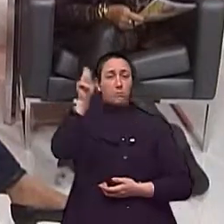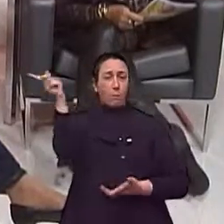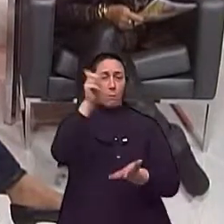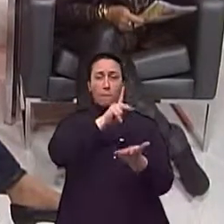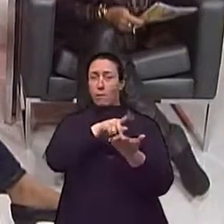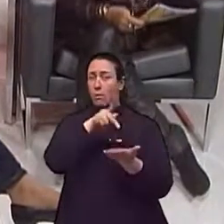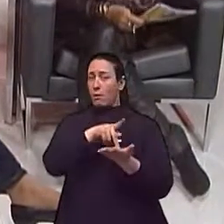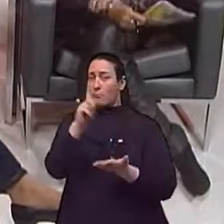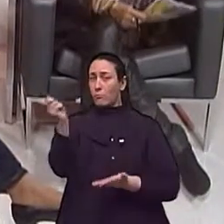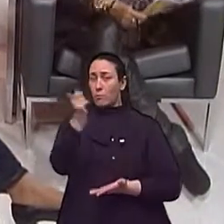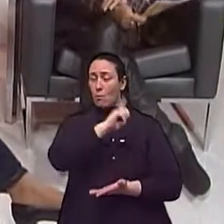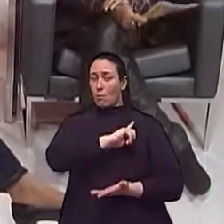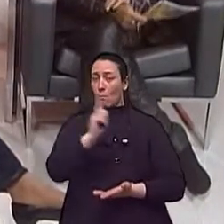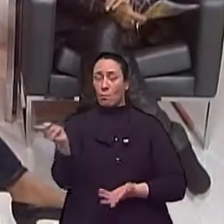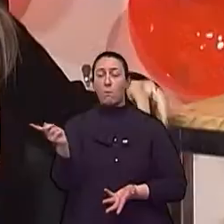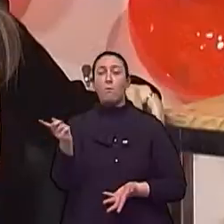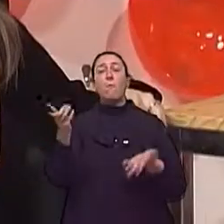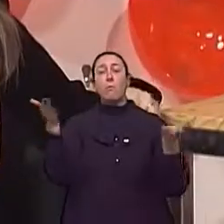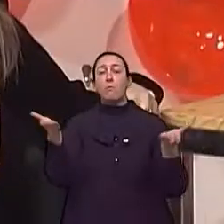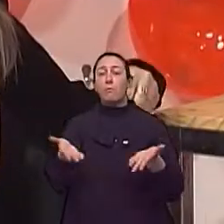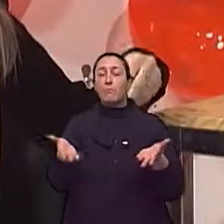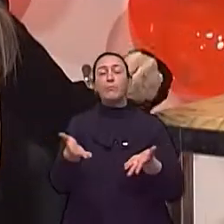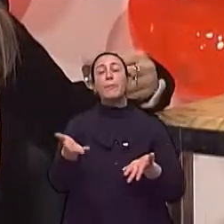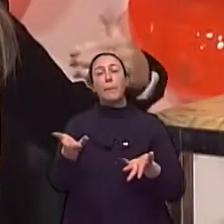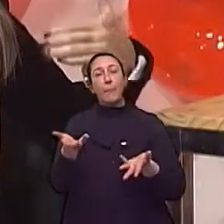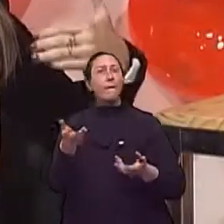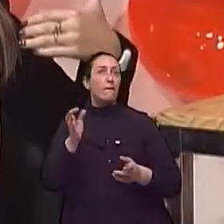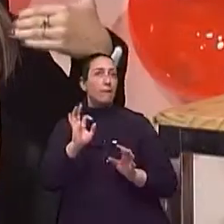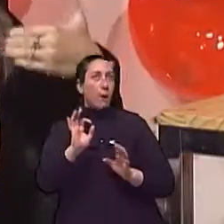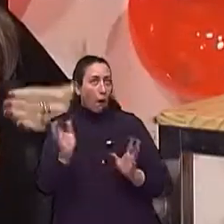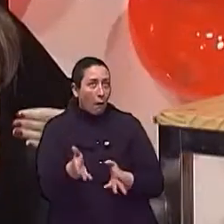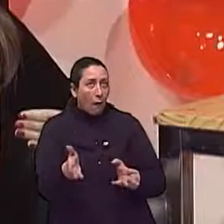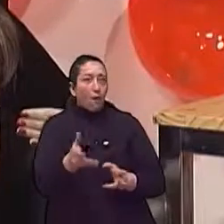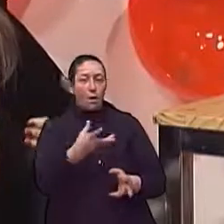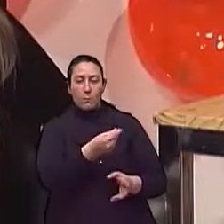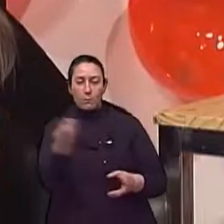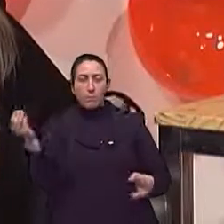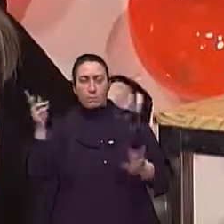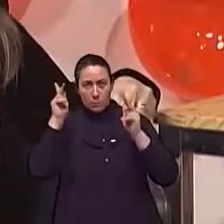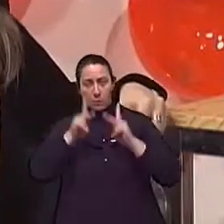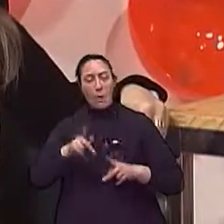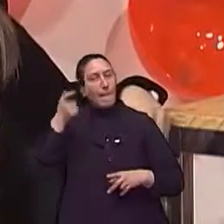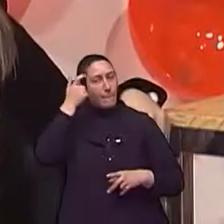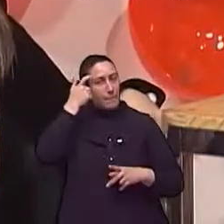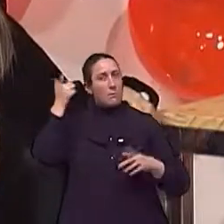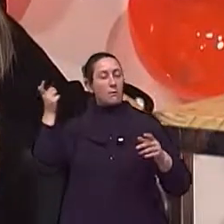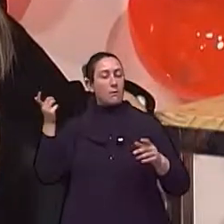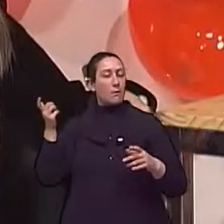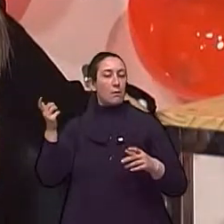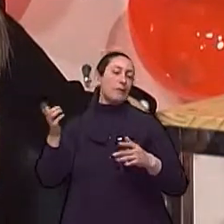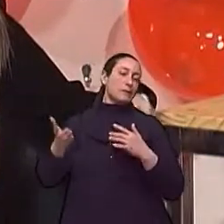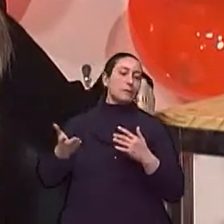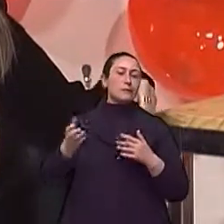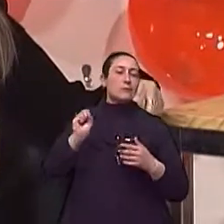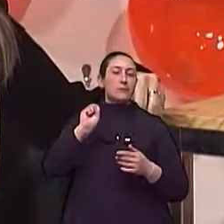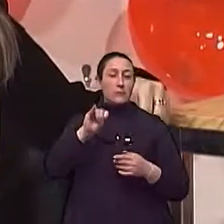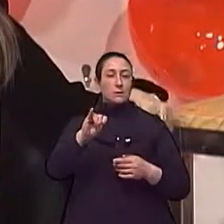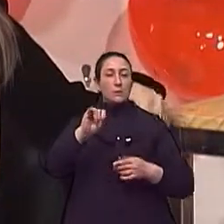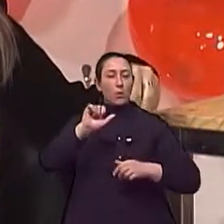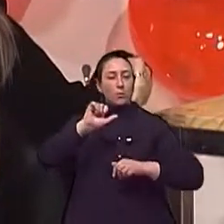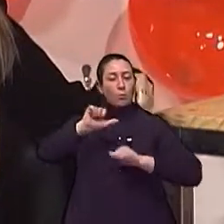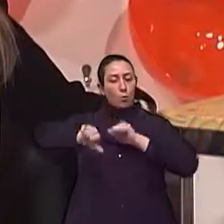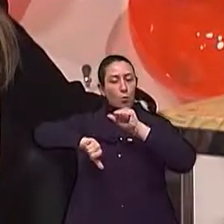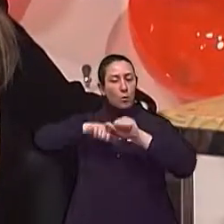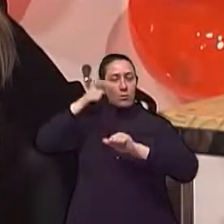é verdade verdade ã a ideia agora muito mais atual é de que de fato quando começa a ha alteração